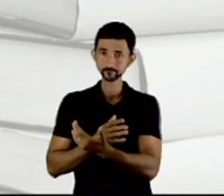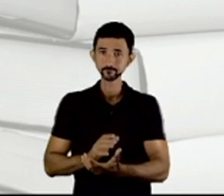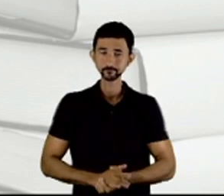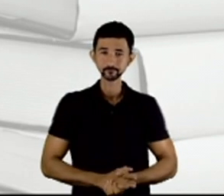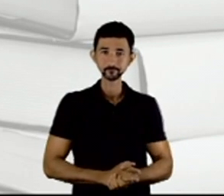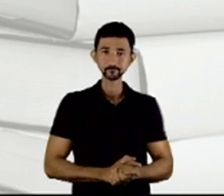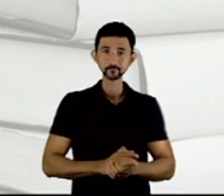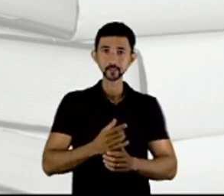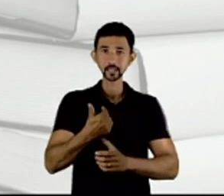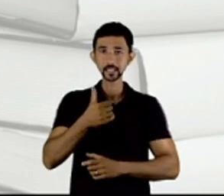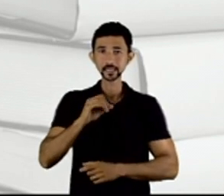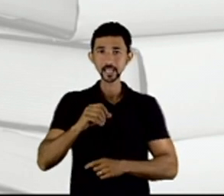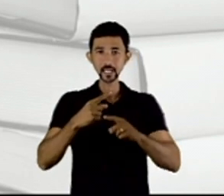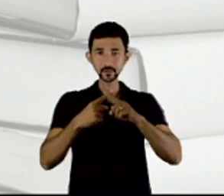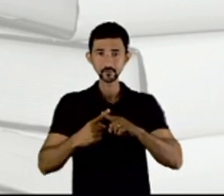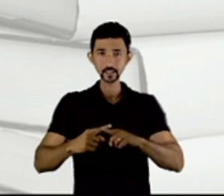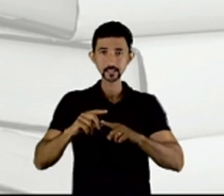vezes